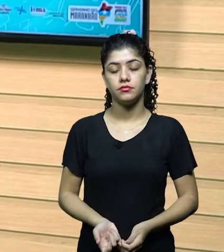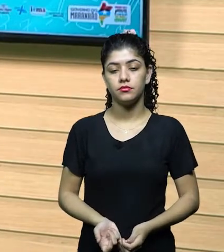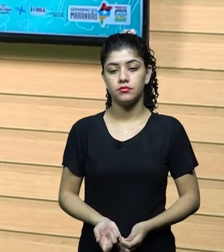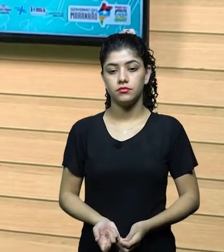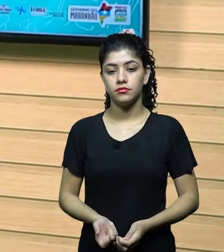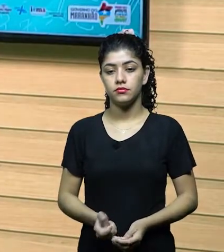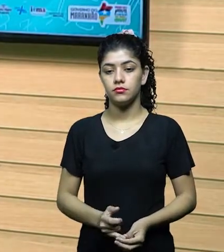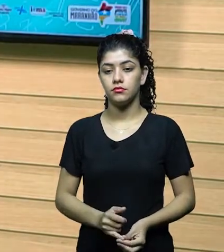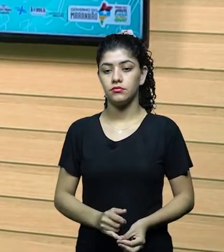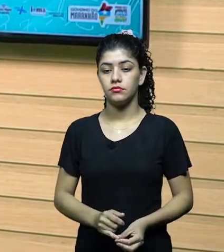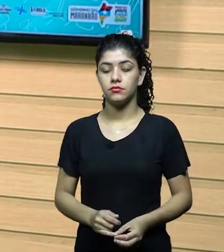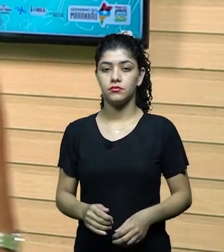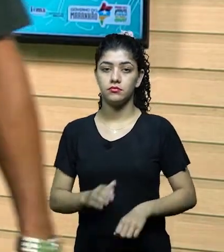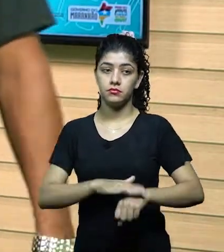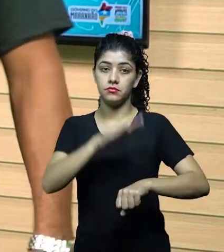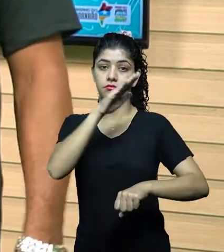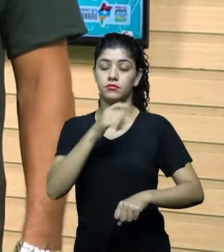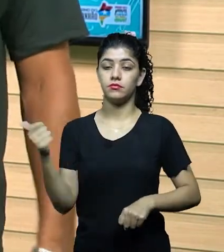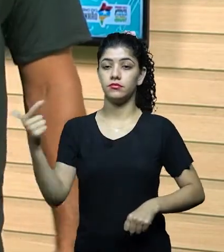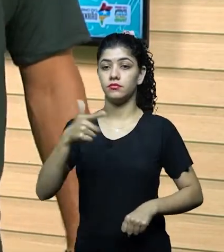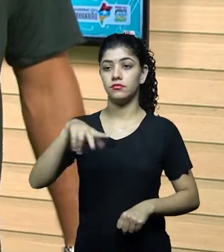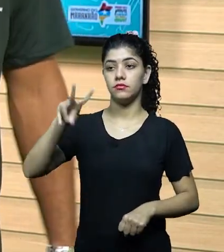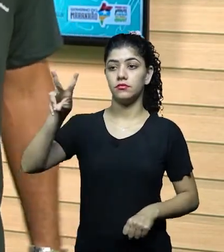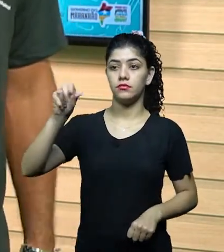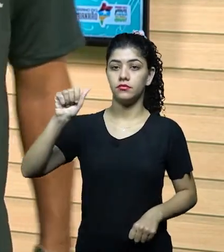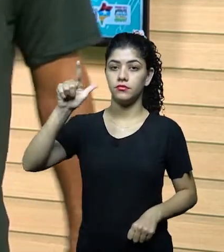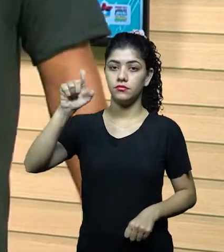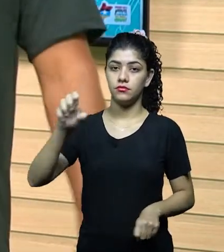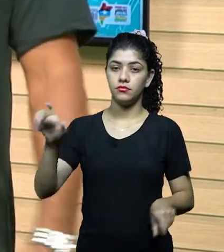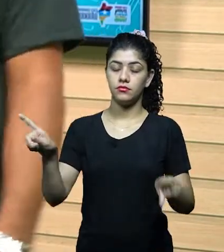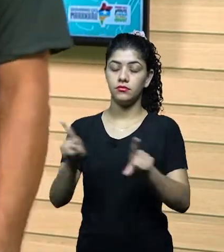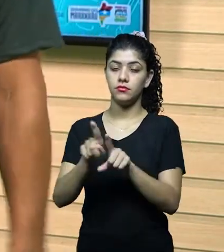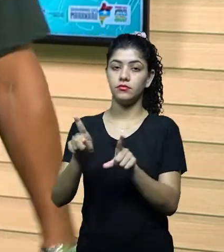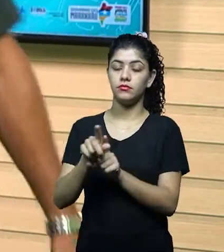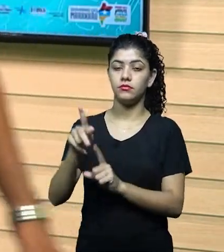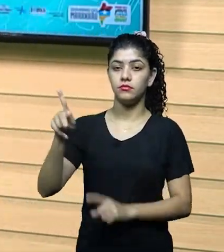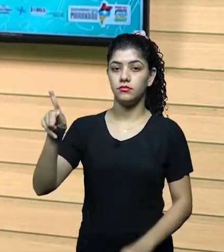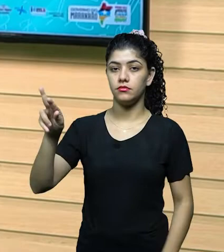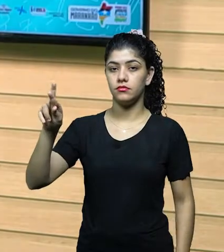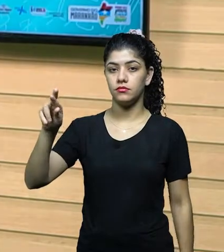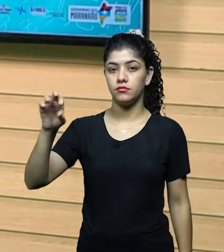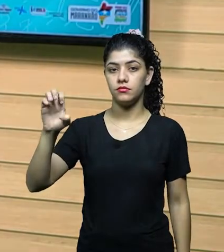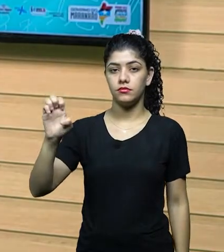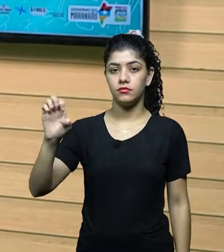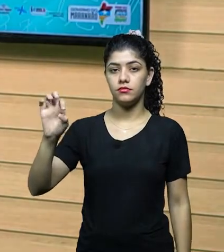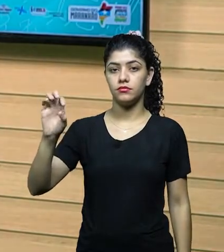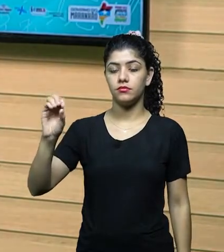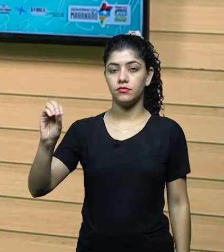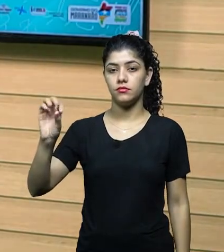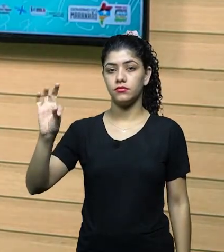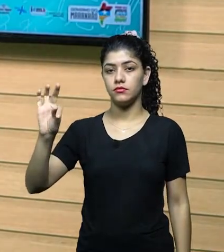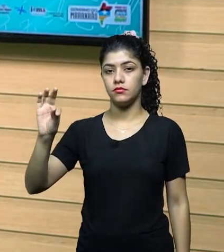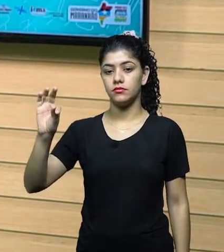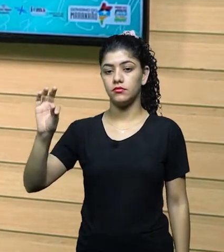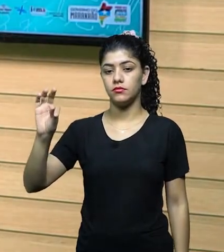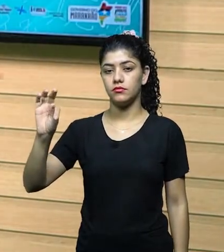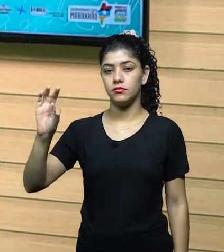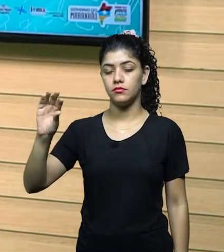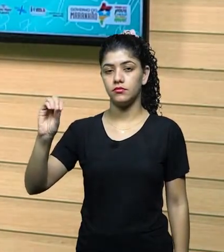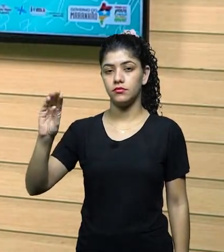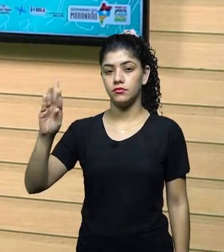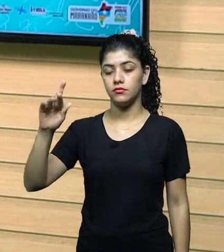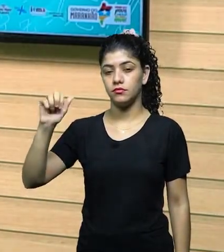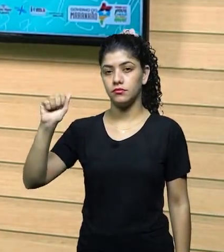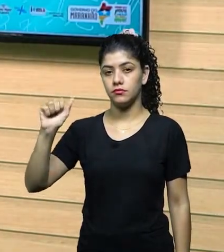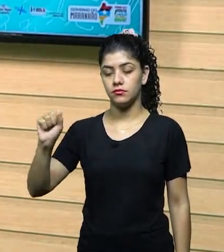Valores. Inclusive mais do que a Vale, inclusive mais do que a Petrobras. Então, é muito bom a gente ter essa informação para poder saber